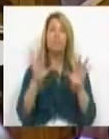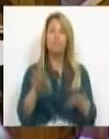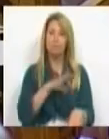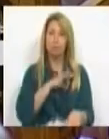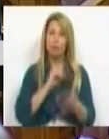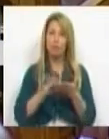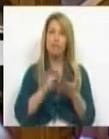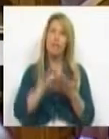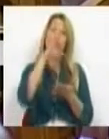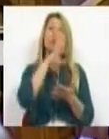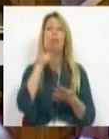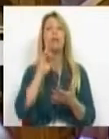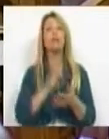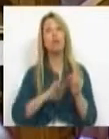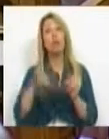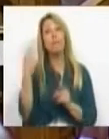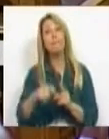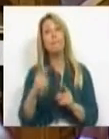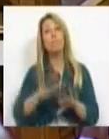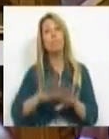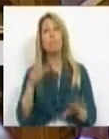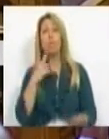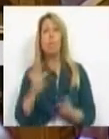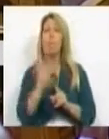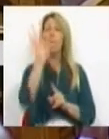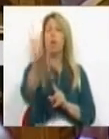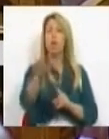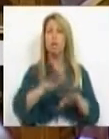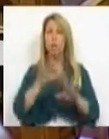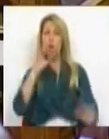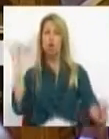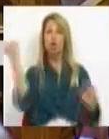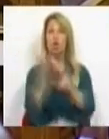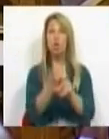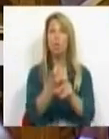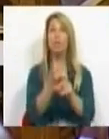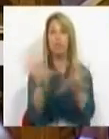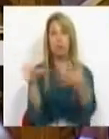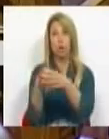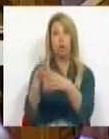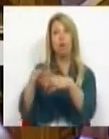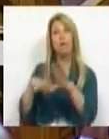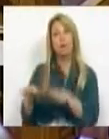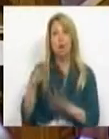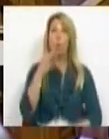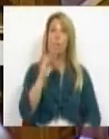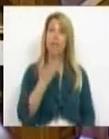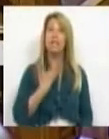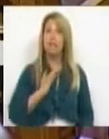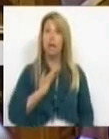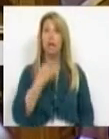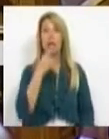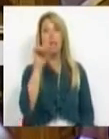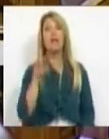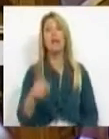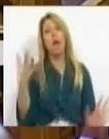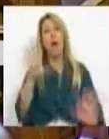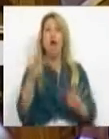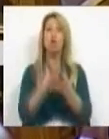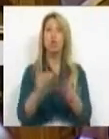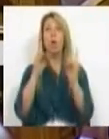Secretário de Estado e Sra. Presidente, com uma nota sobre a supervisão. O PSD fez aqui questão de dizer que a solução está na